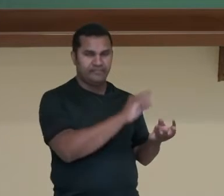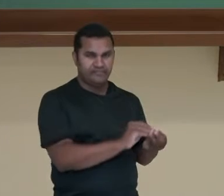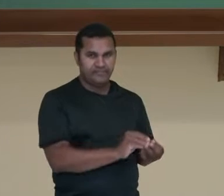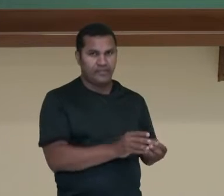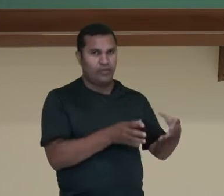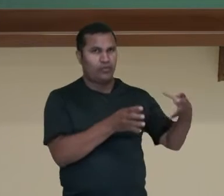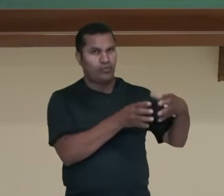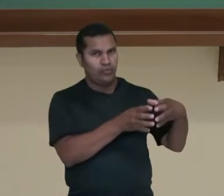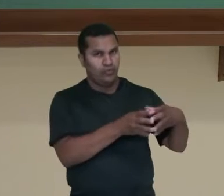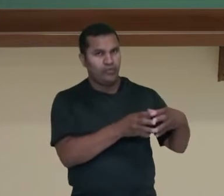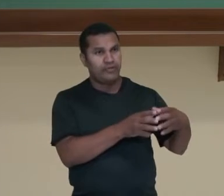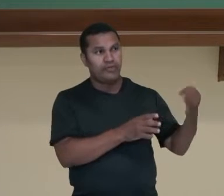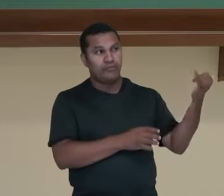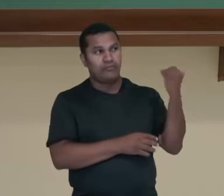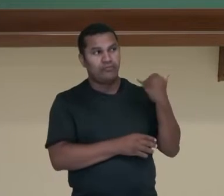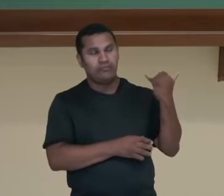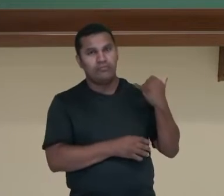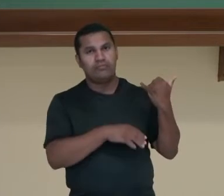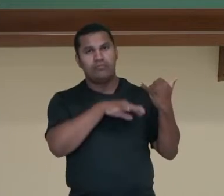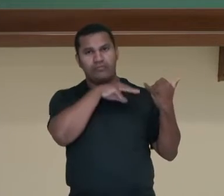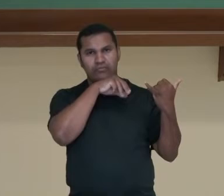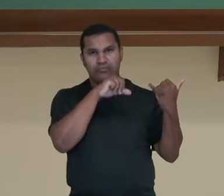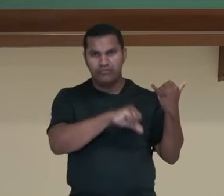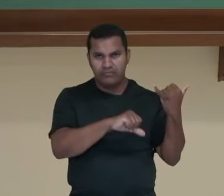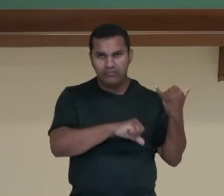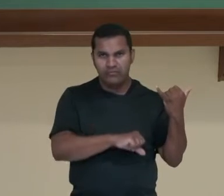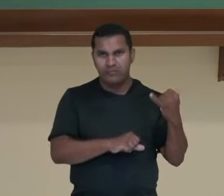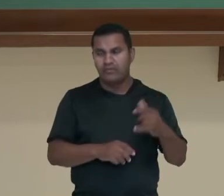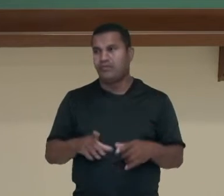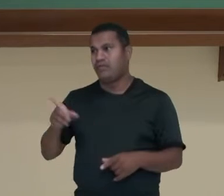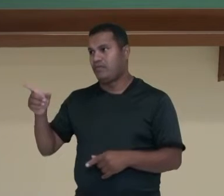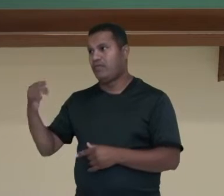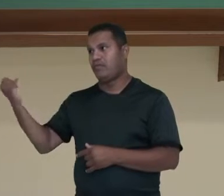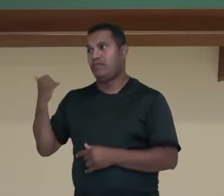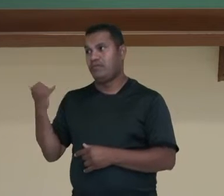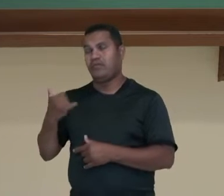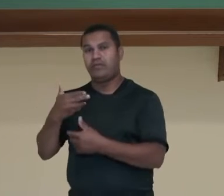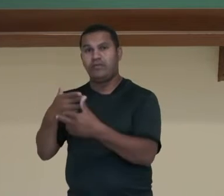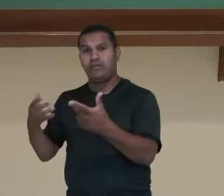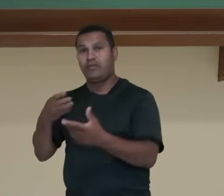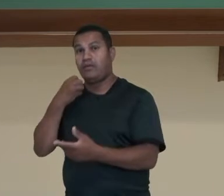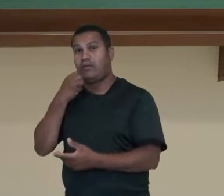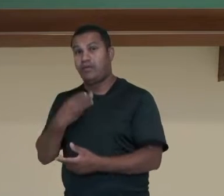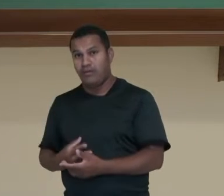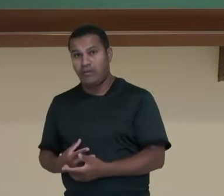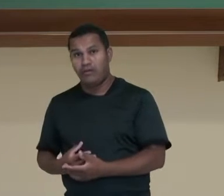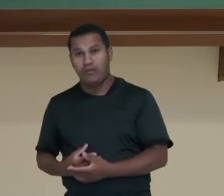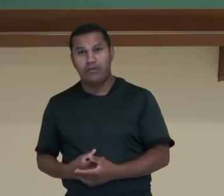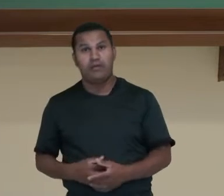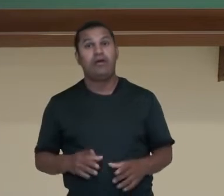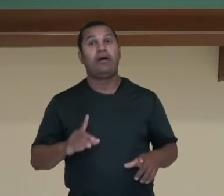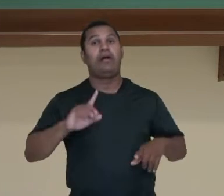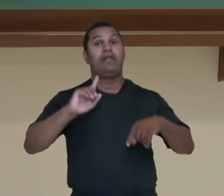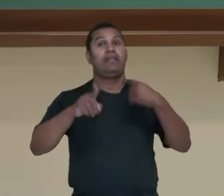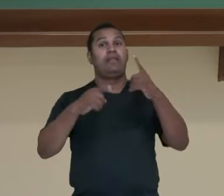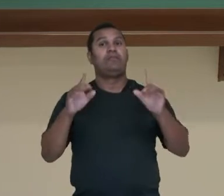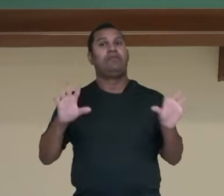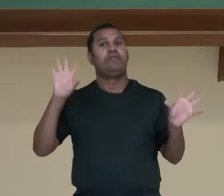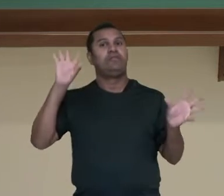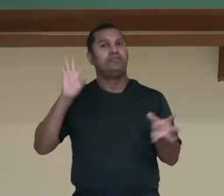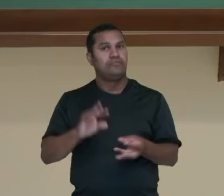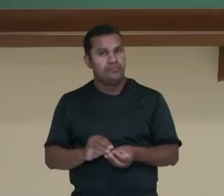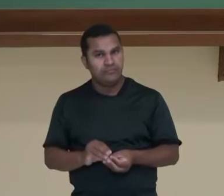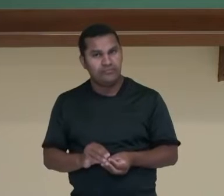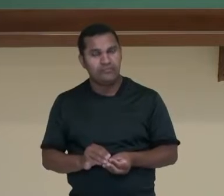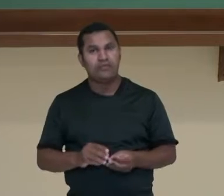que ouviu críticas boas, quando eles saíram do cinema, a opinião que ambos